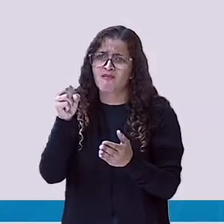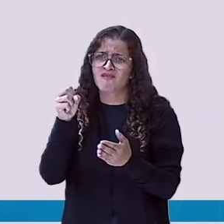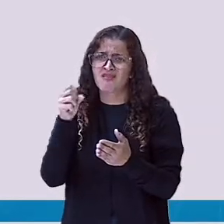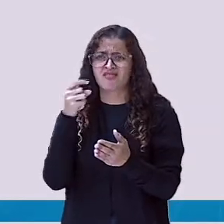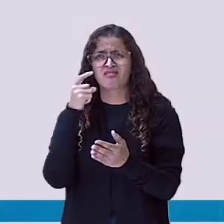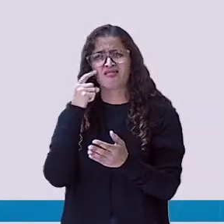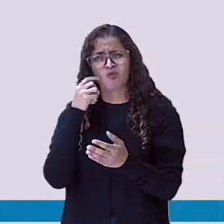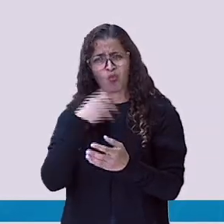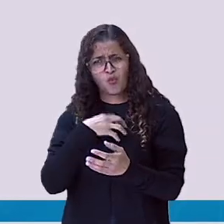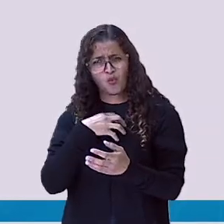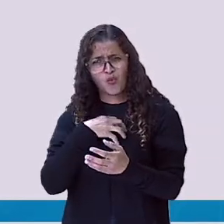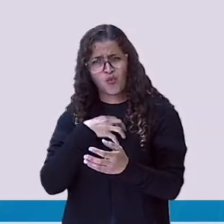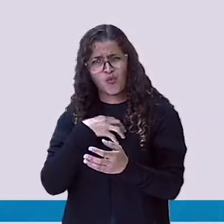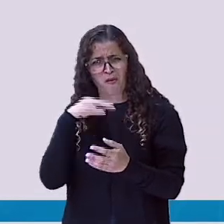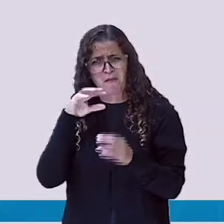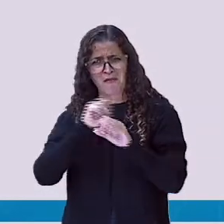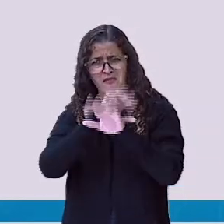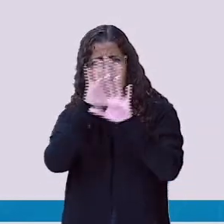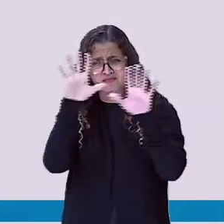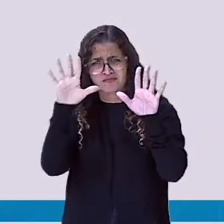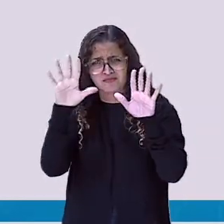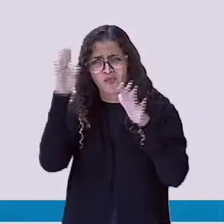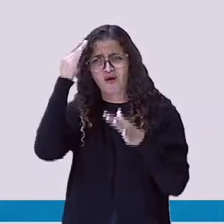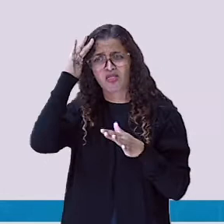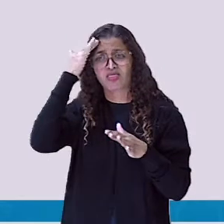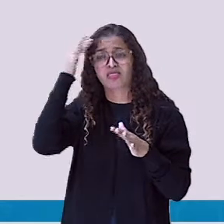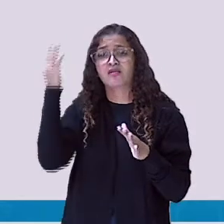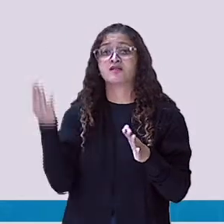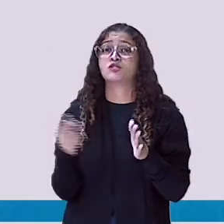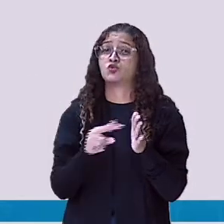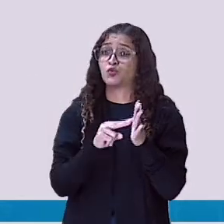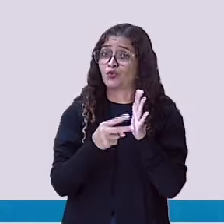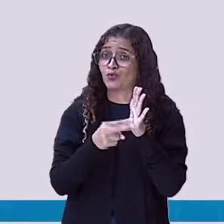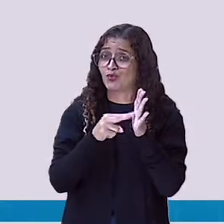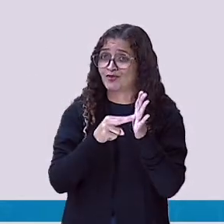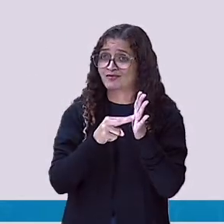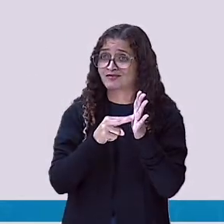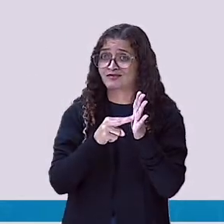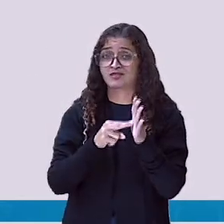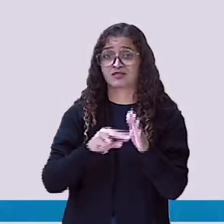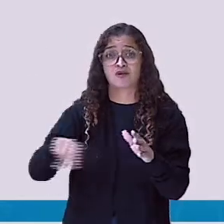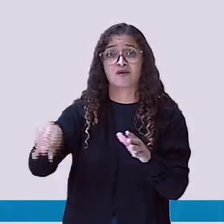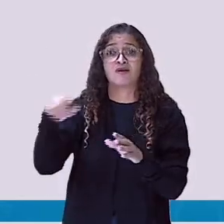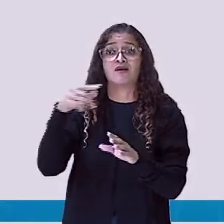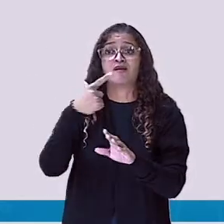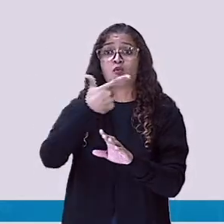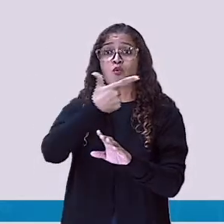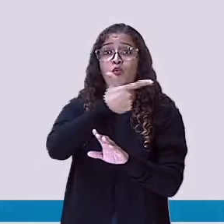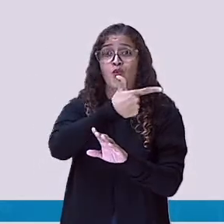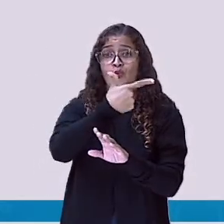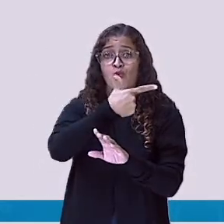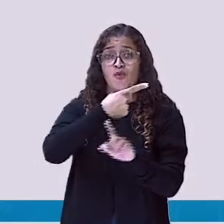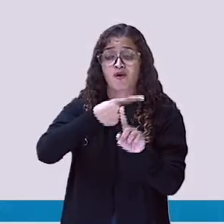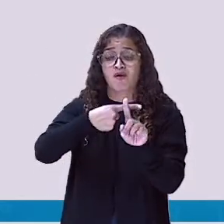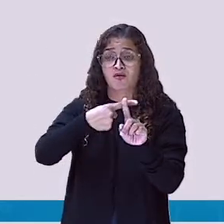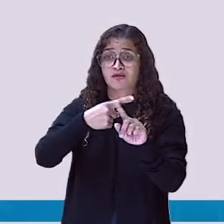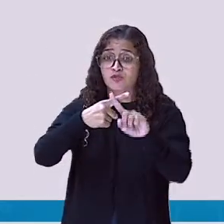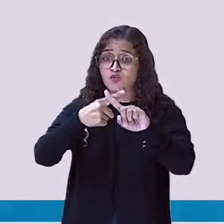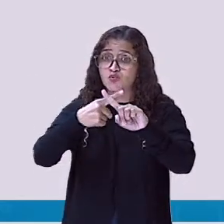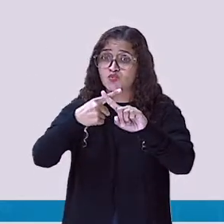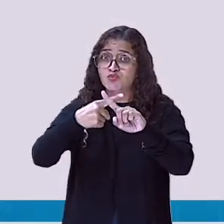forma de calcular? Sim. Significa que duas vezes, olha, o